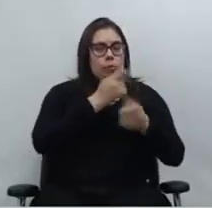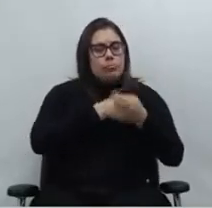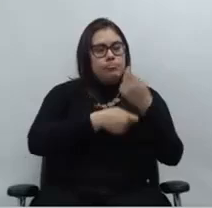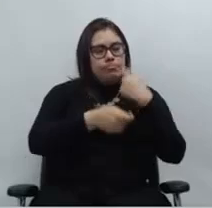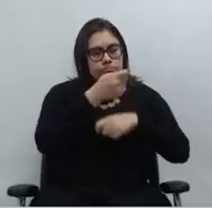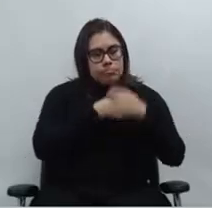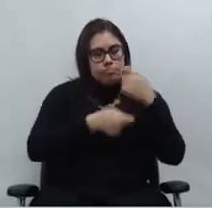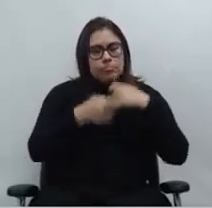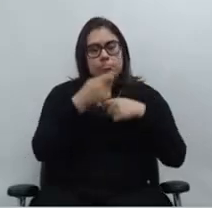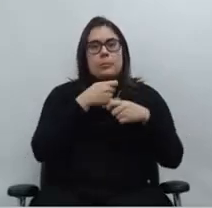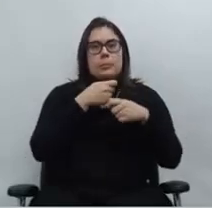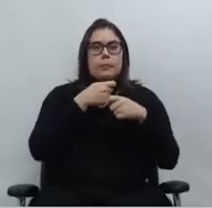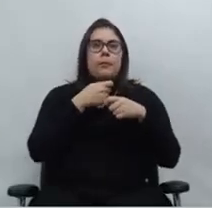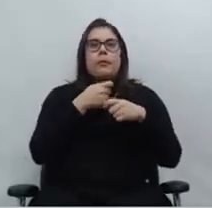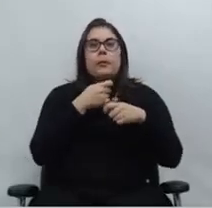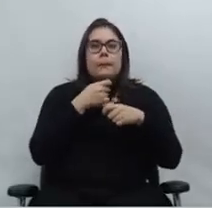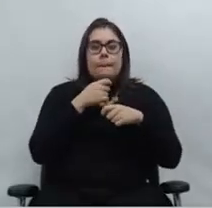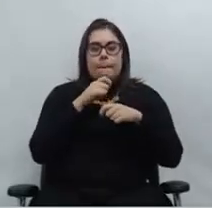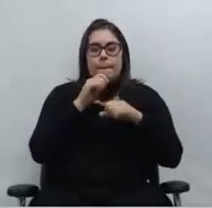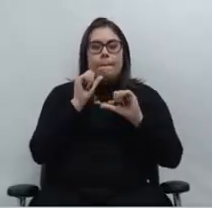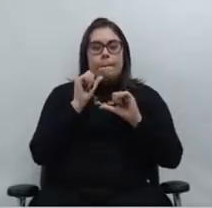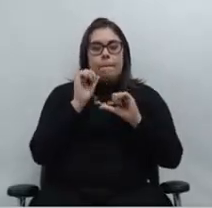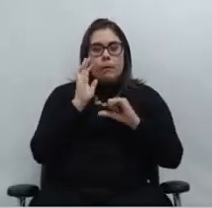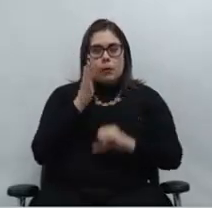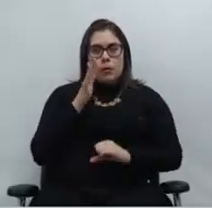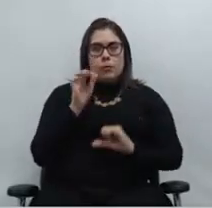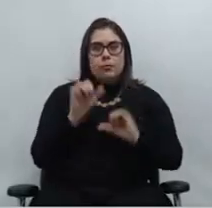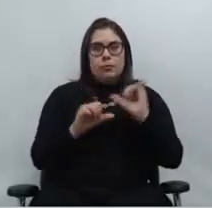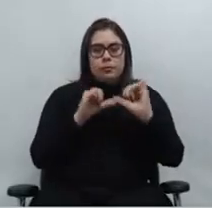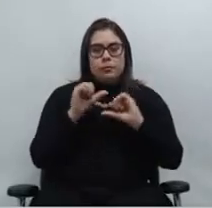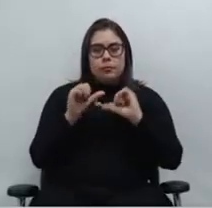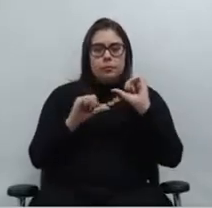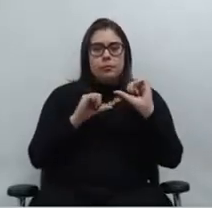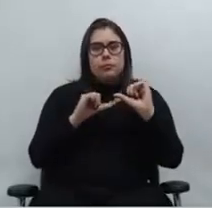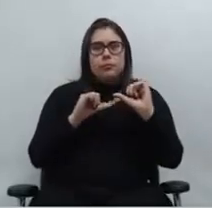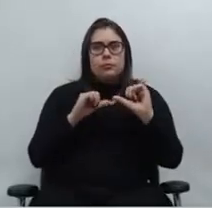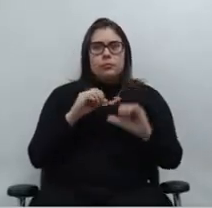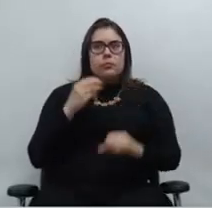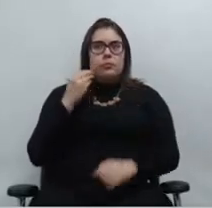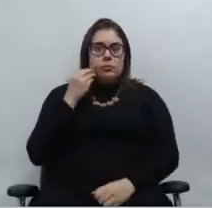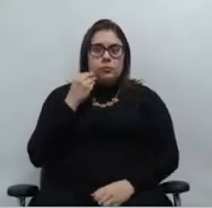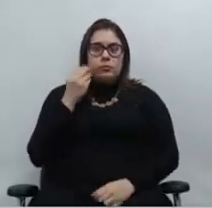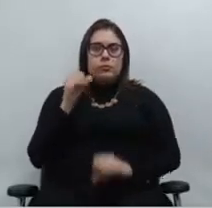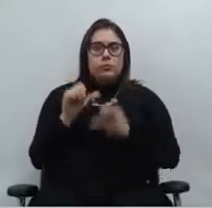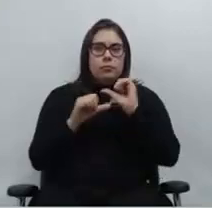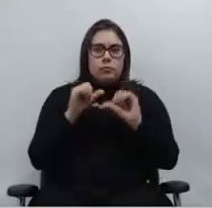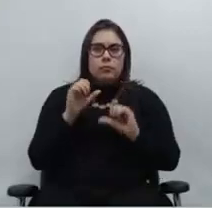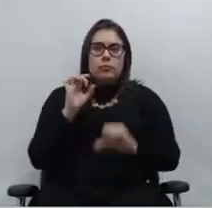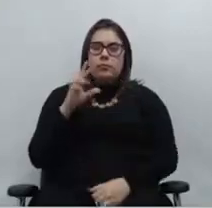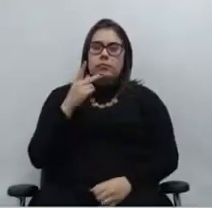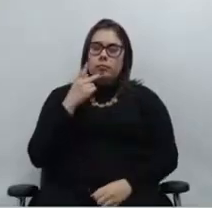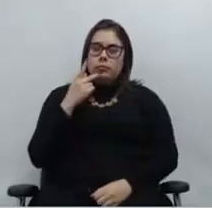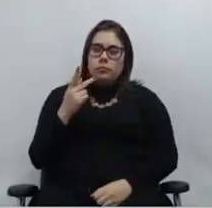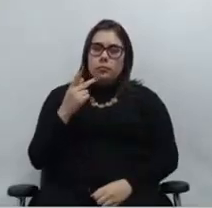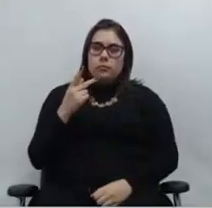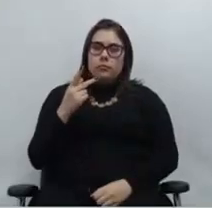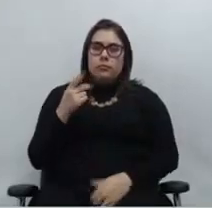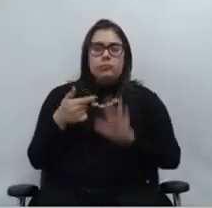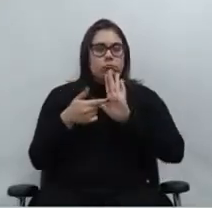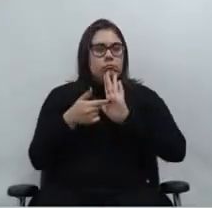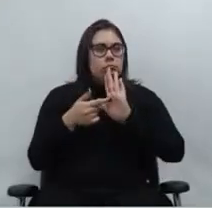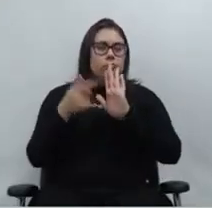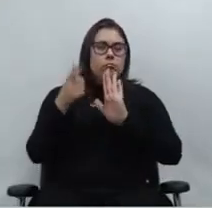semana, a minuta do ato, da alteração do ato já está na chefia de gabinete para alteração. Gostaria somente de fazer um apontamento que é bastante